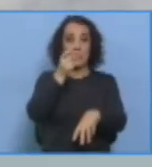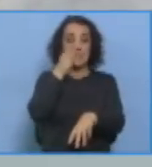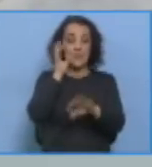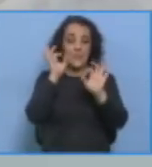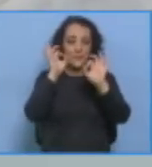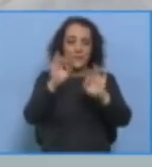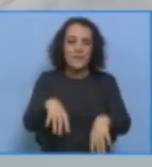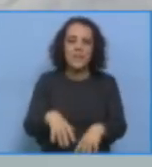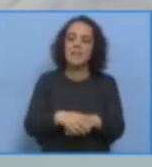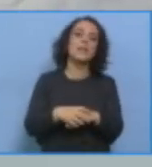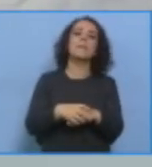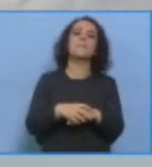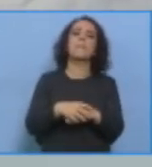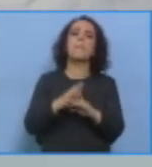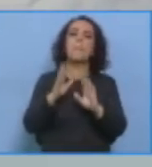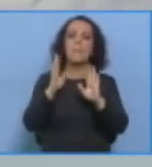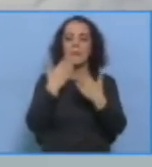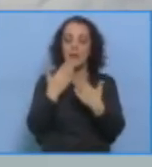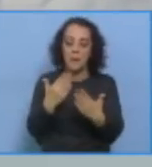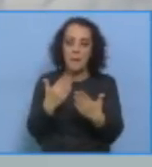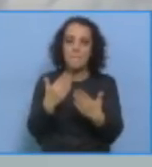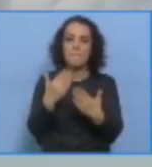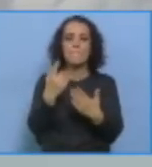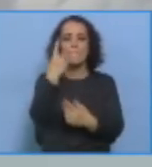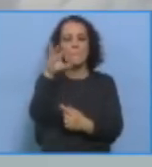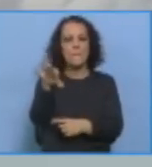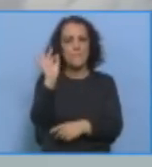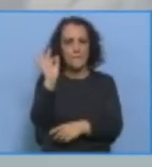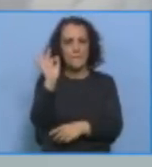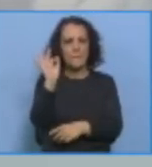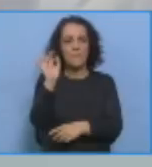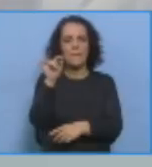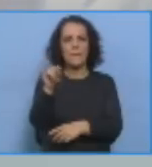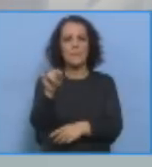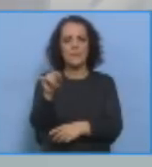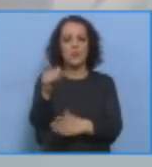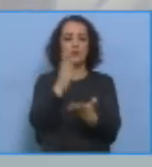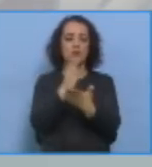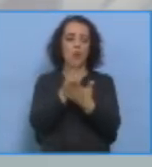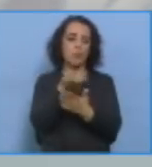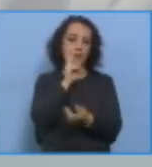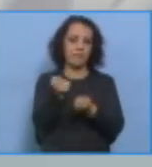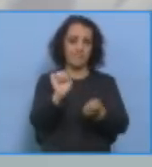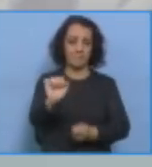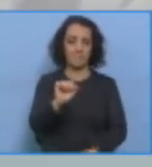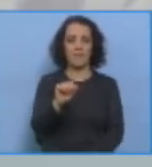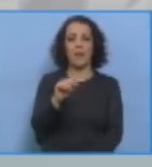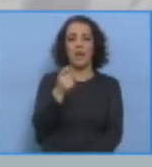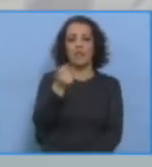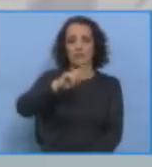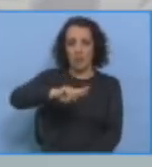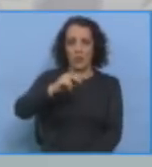focar num caso concreto, agradeço, num caso concreto que é o externato que dirige, o externato Frei Luís de Sousa. De que forma é que uma